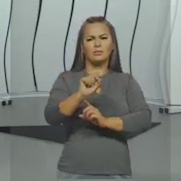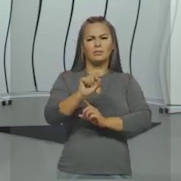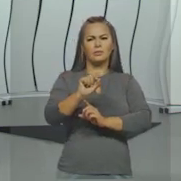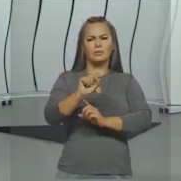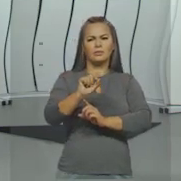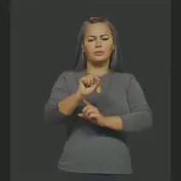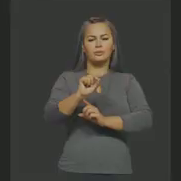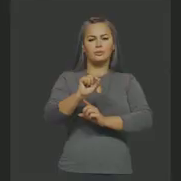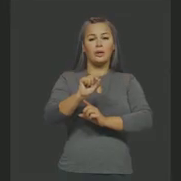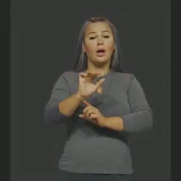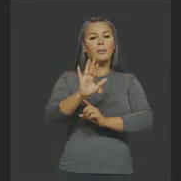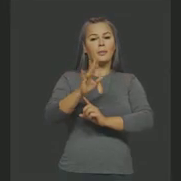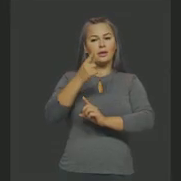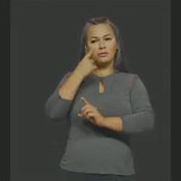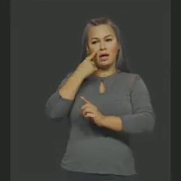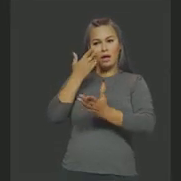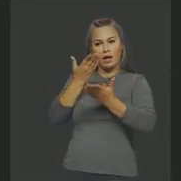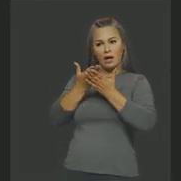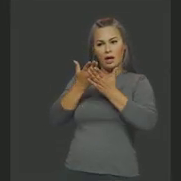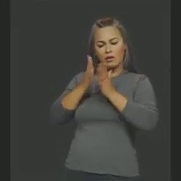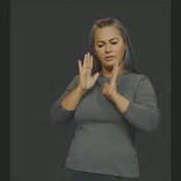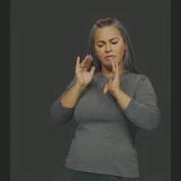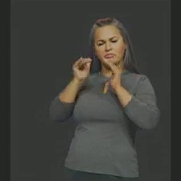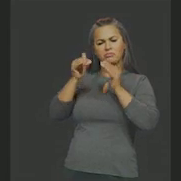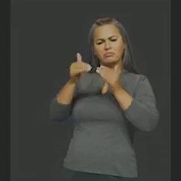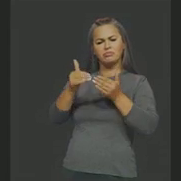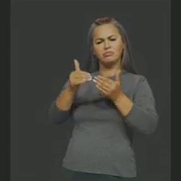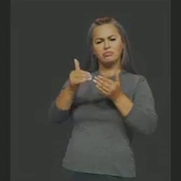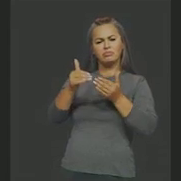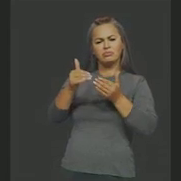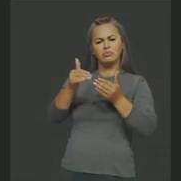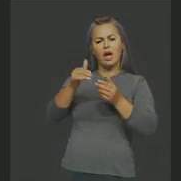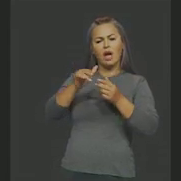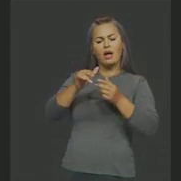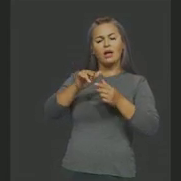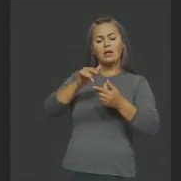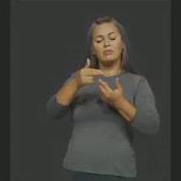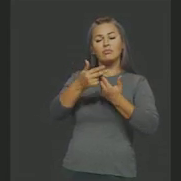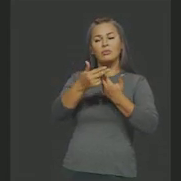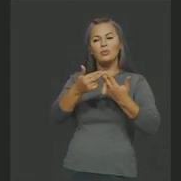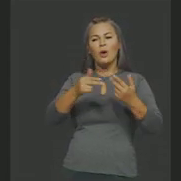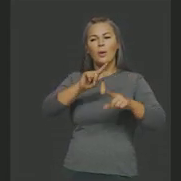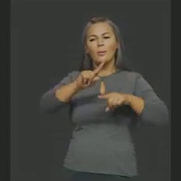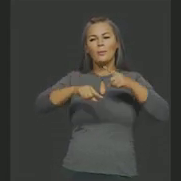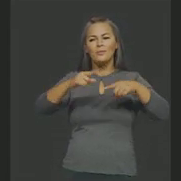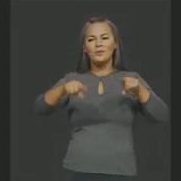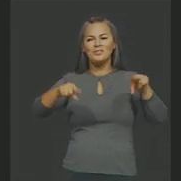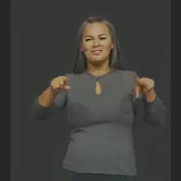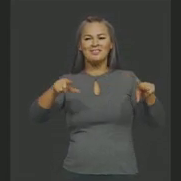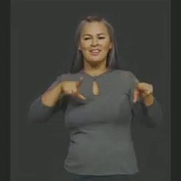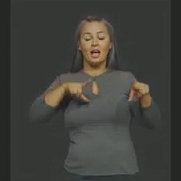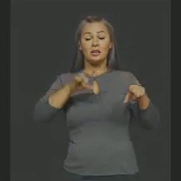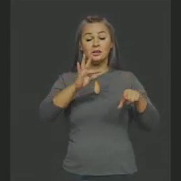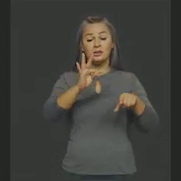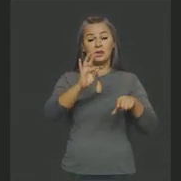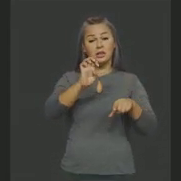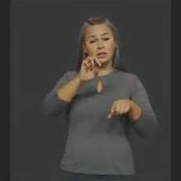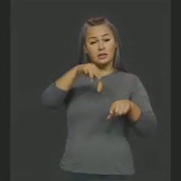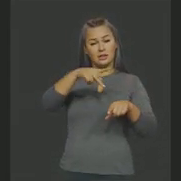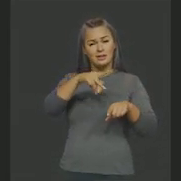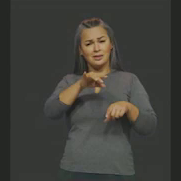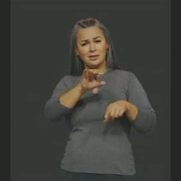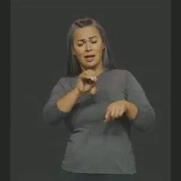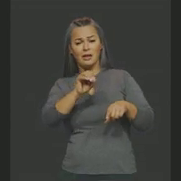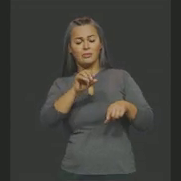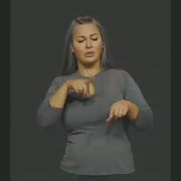ser focada aqui em variações do tempo. Na aula anterior falamos sobre variações do clima, mas o tempo atmosférico